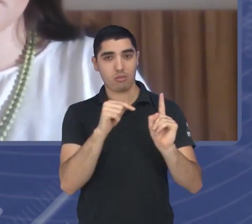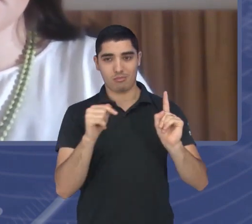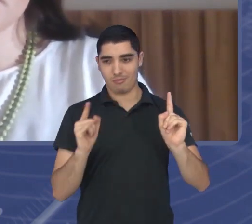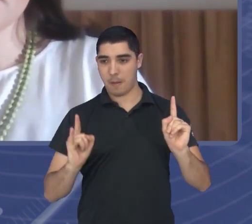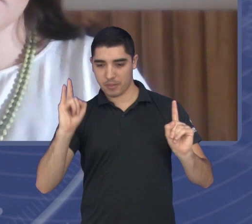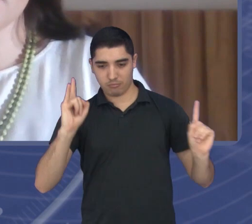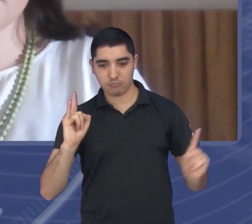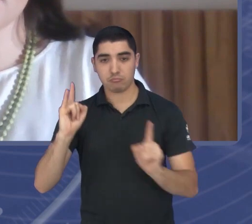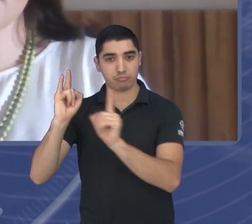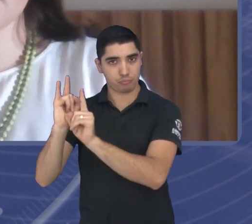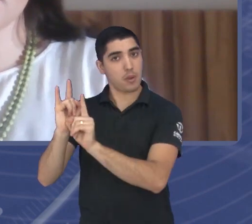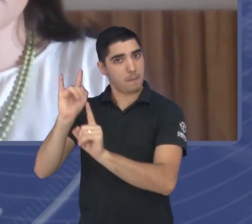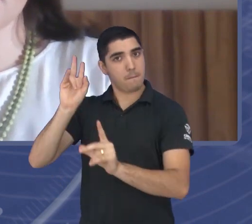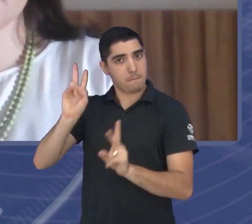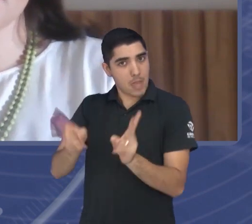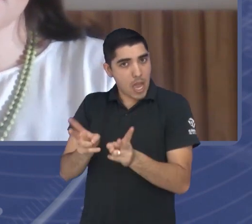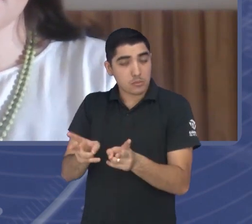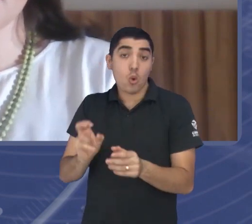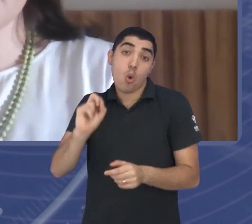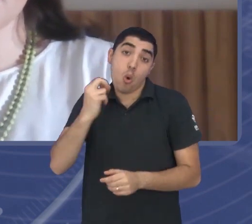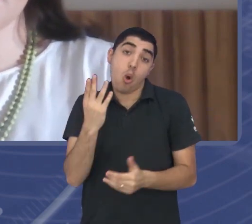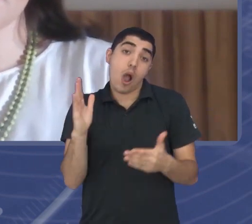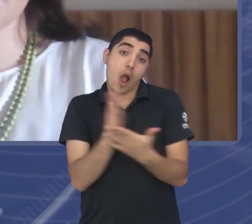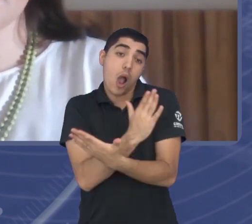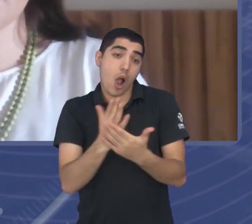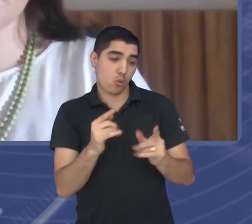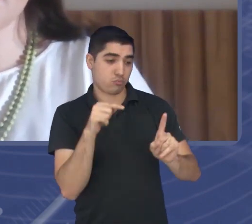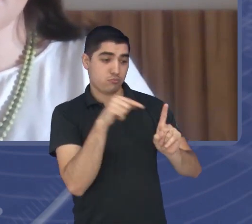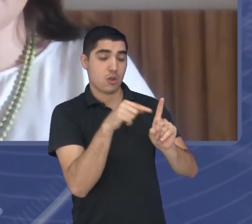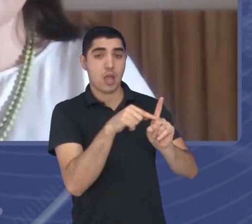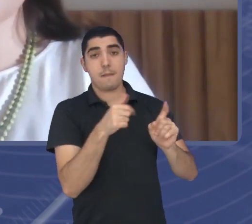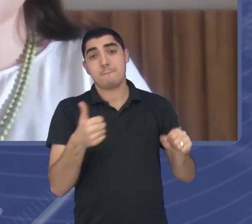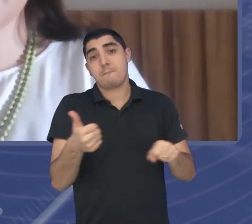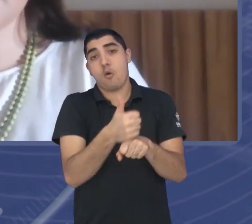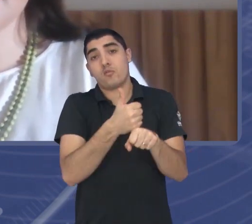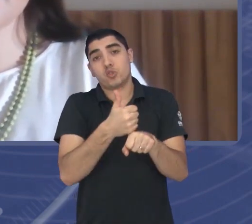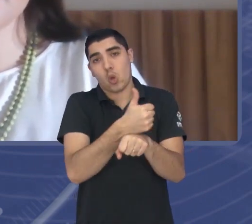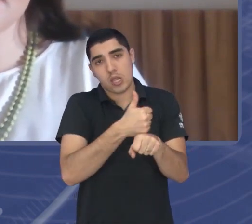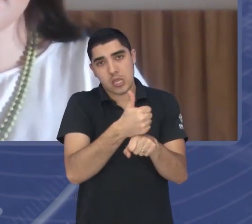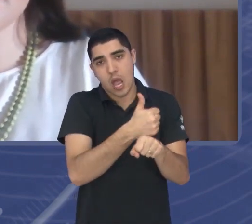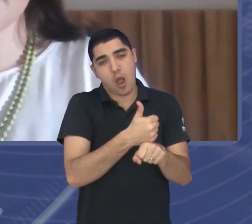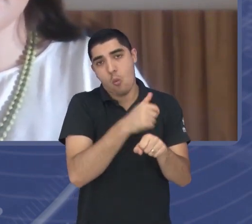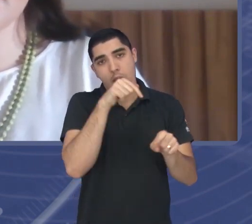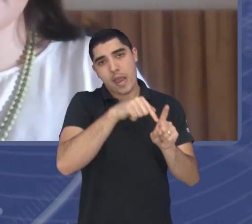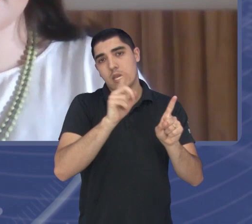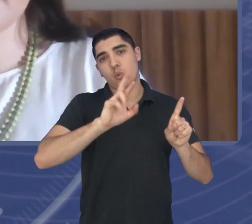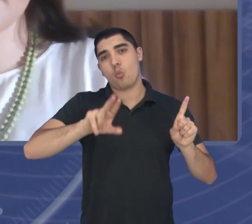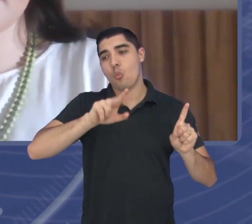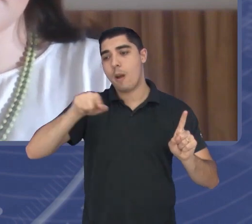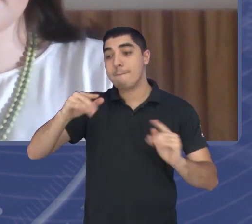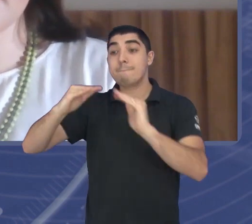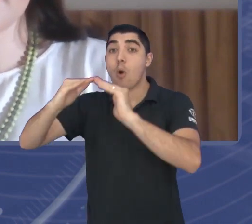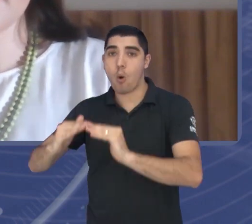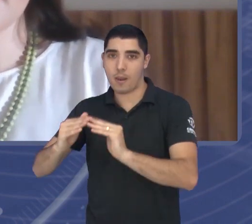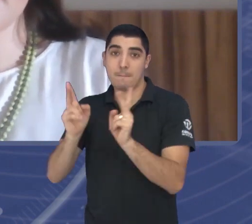e aí, obviamente, né, não consegue, não mora em todos. Explica pra gente um pouquinho